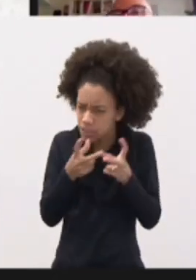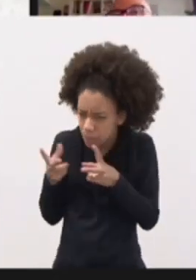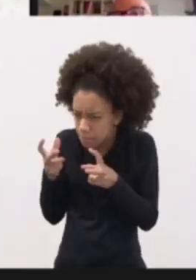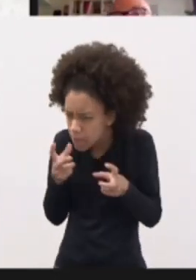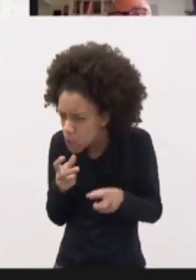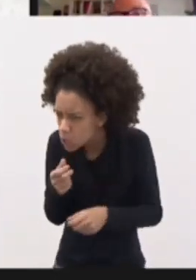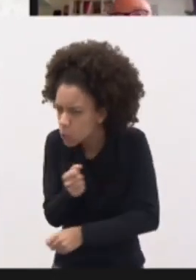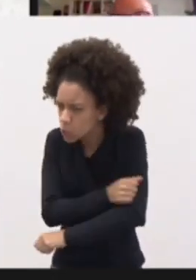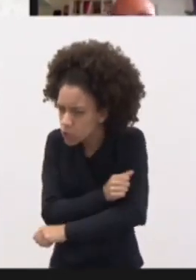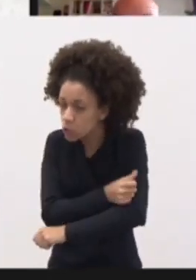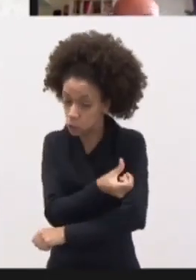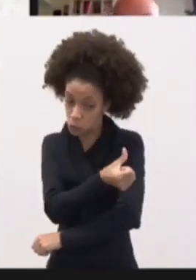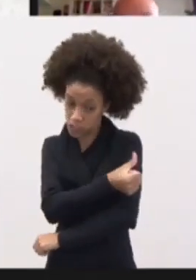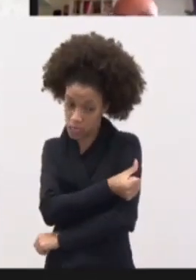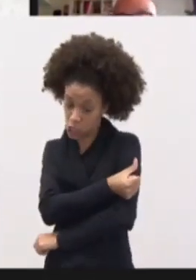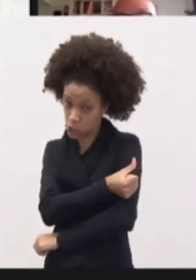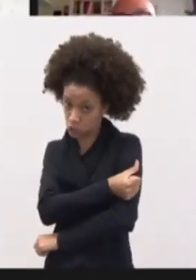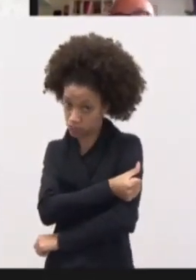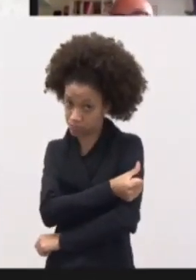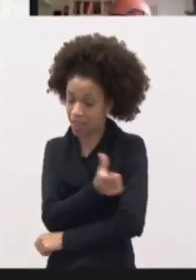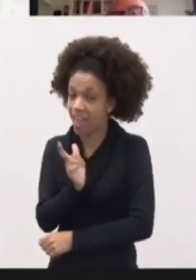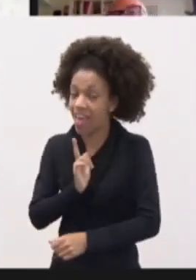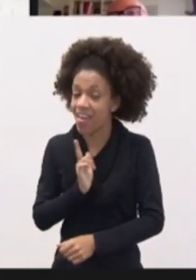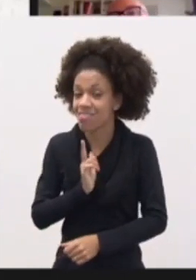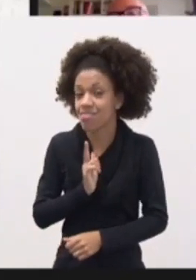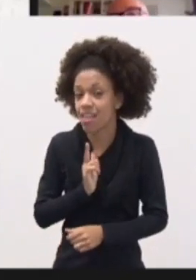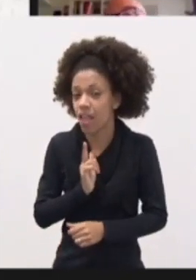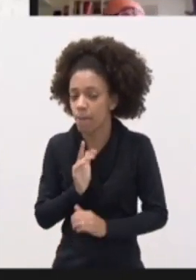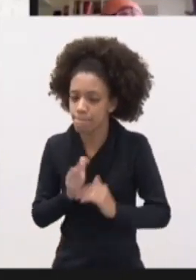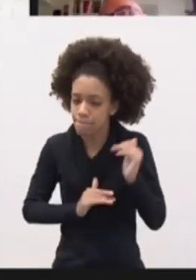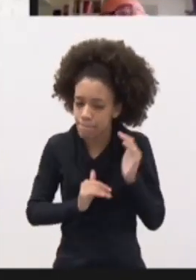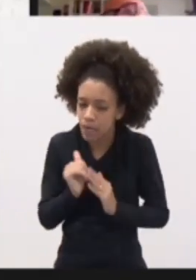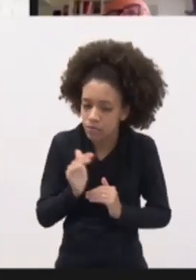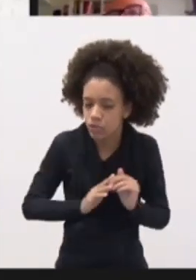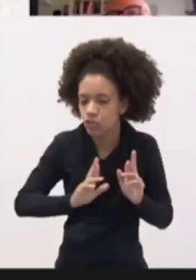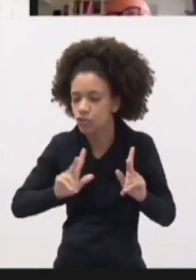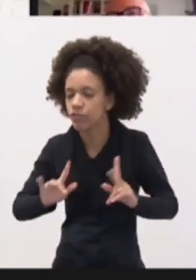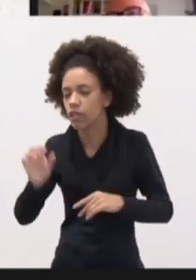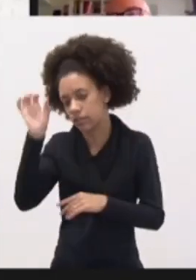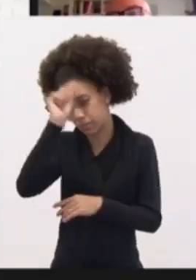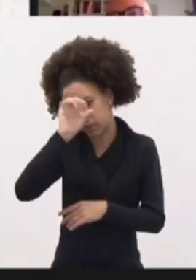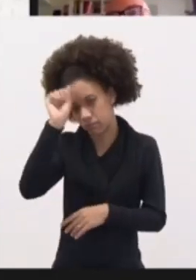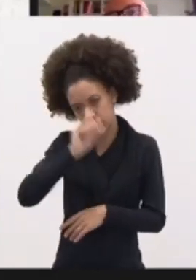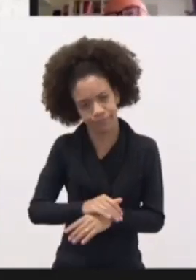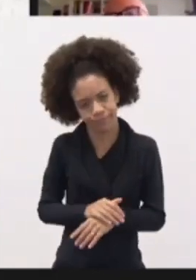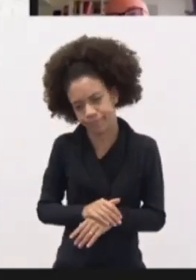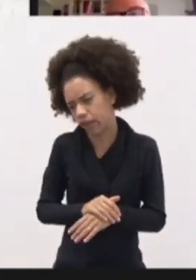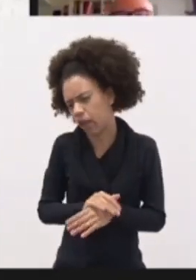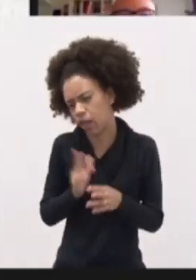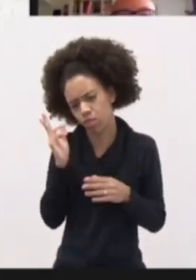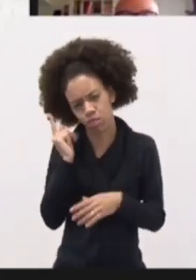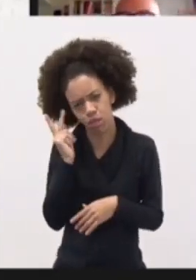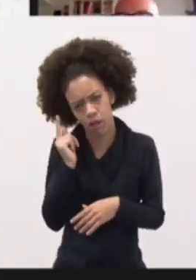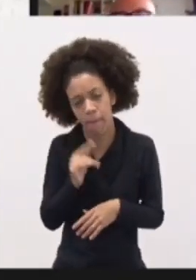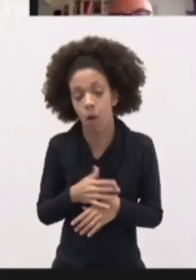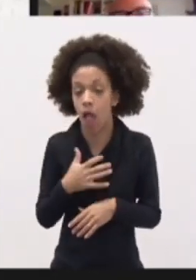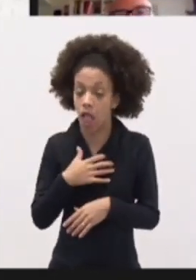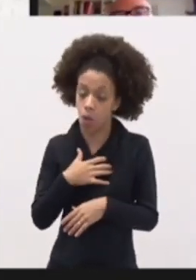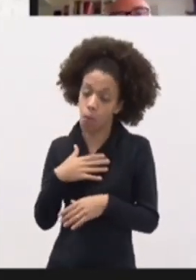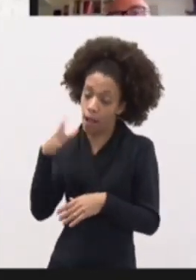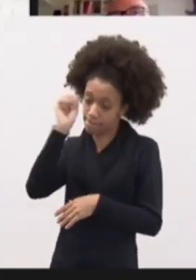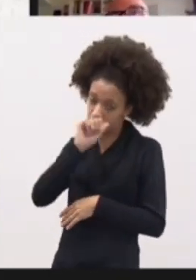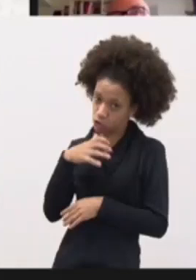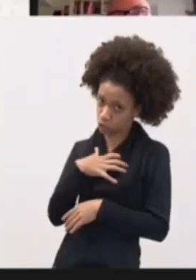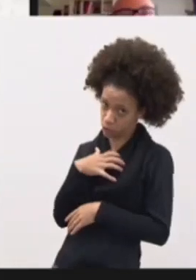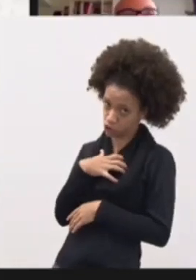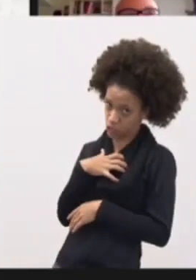lá do 6º ano têm ritmos de aprendizagem diferentes. Nada novo, né, gente? A gente sabe. Eu aprendo de um jeito, vocês de outro,